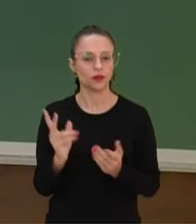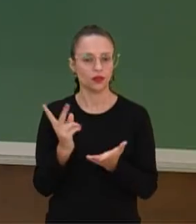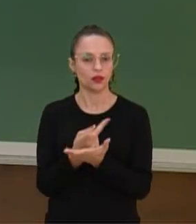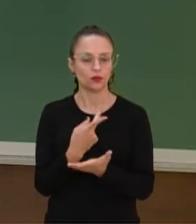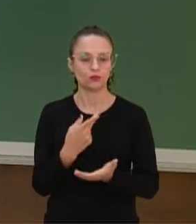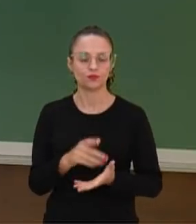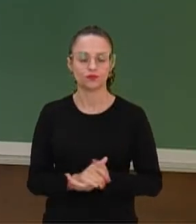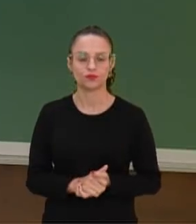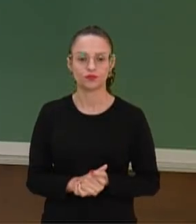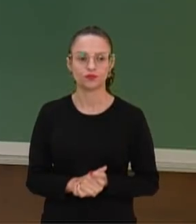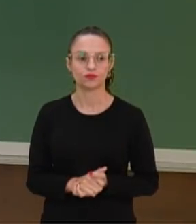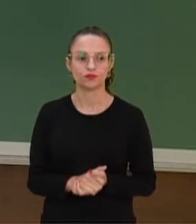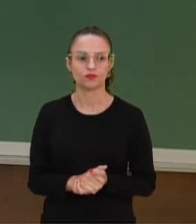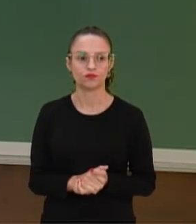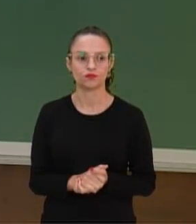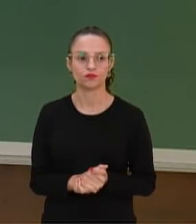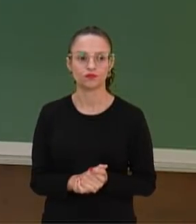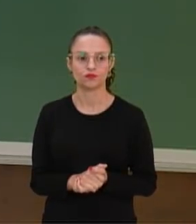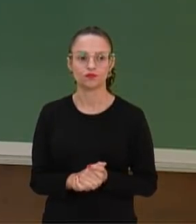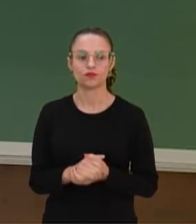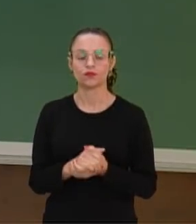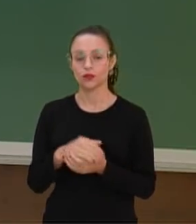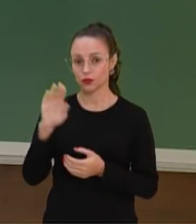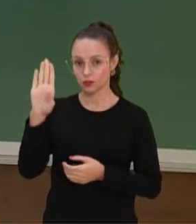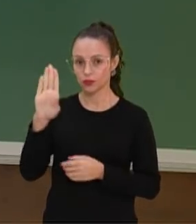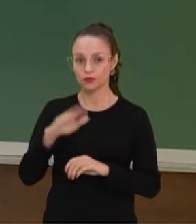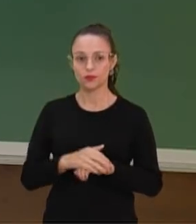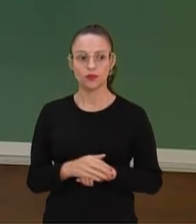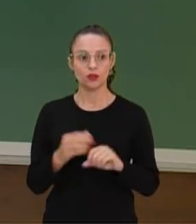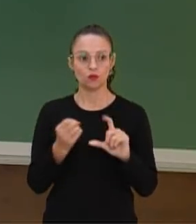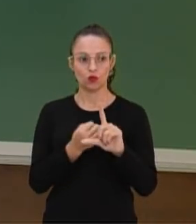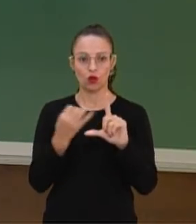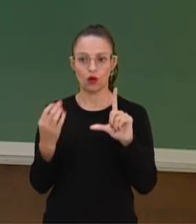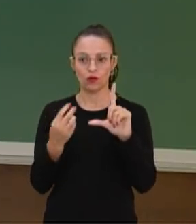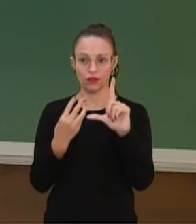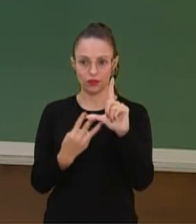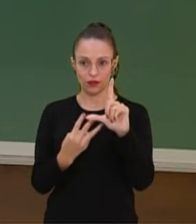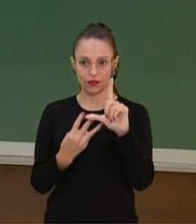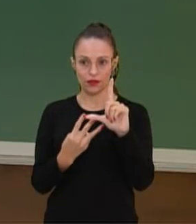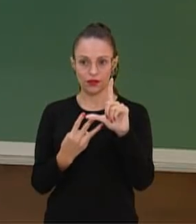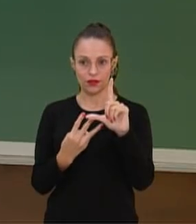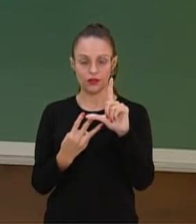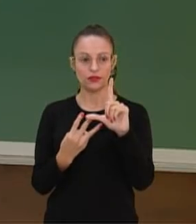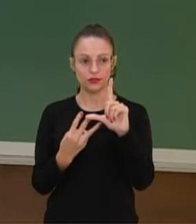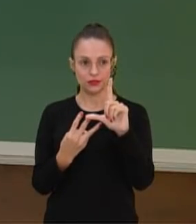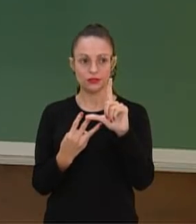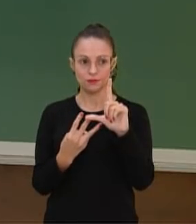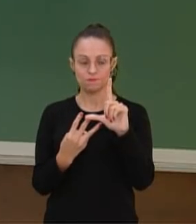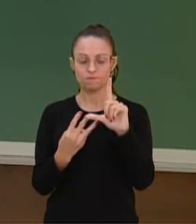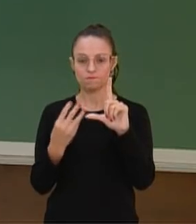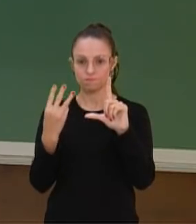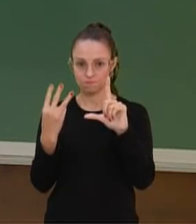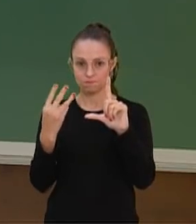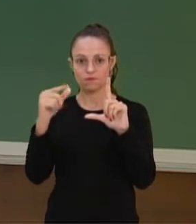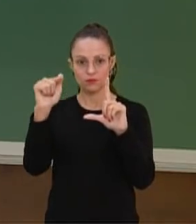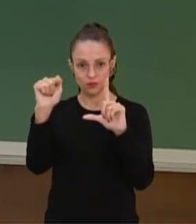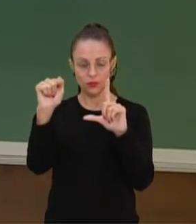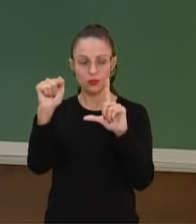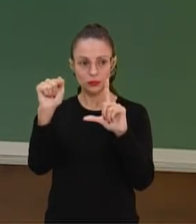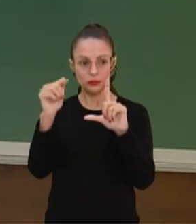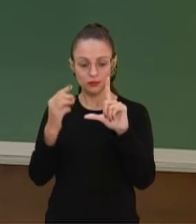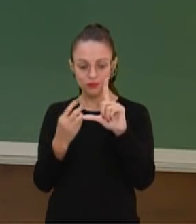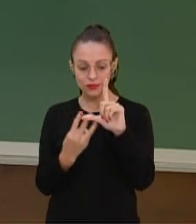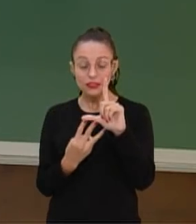errado. No item B, log de 3 elevado a 7 na base 3. Olha